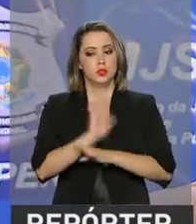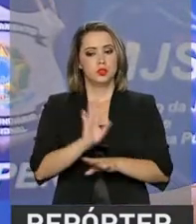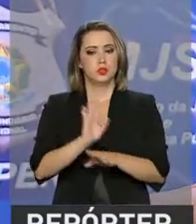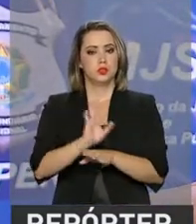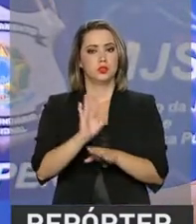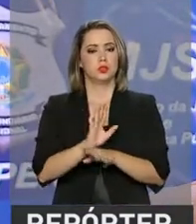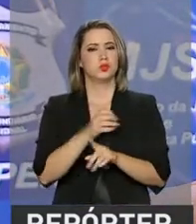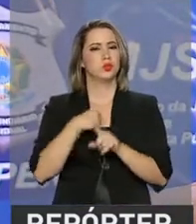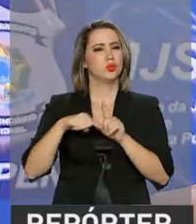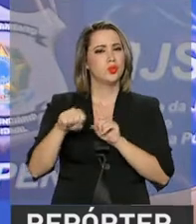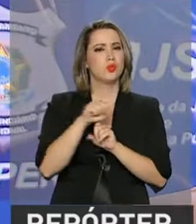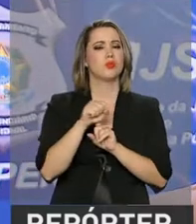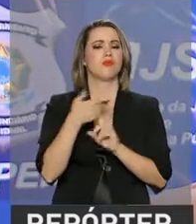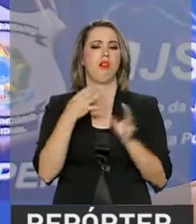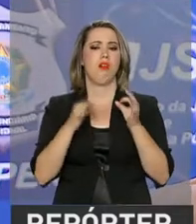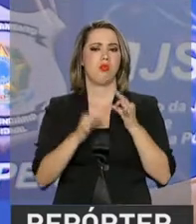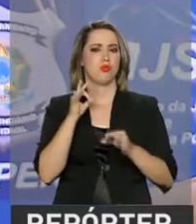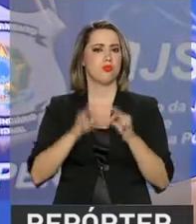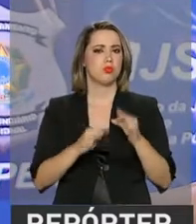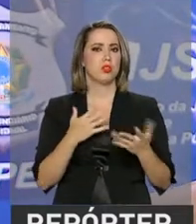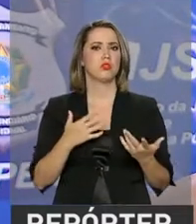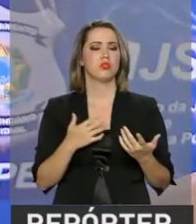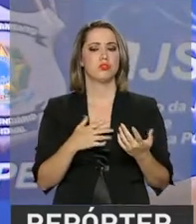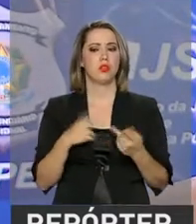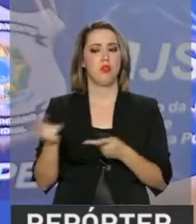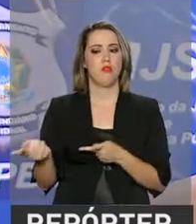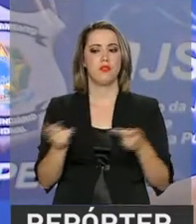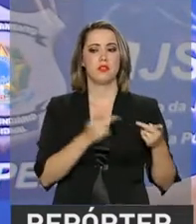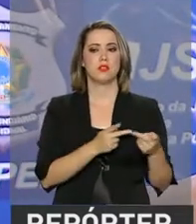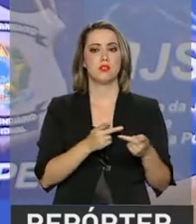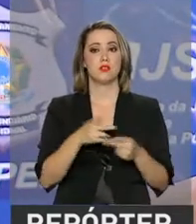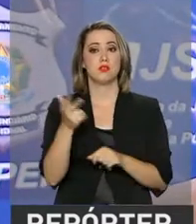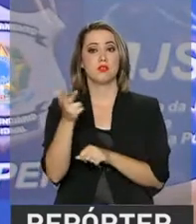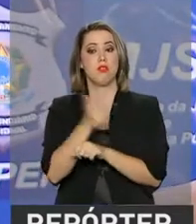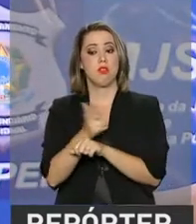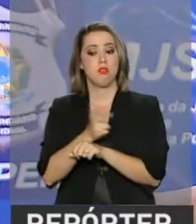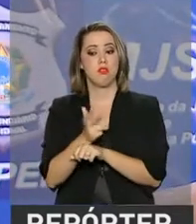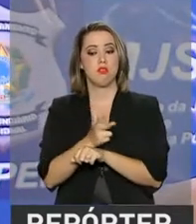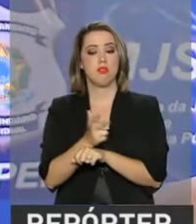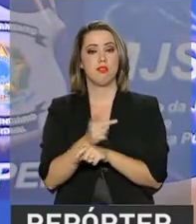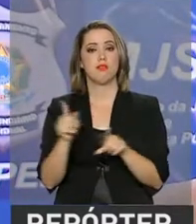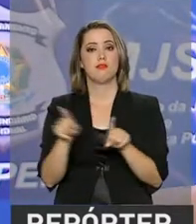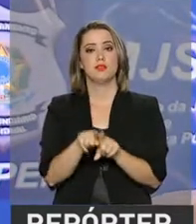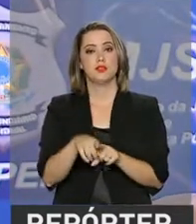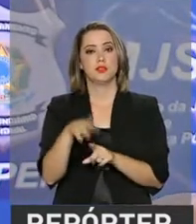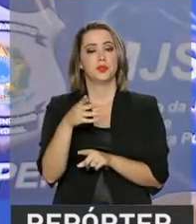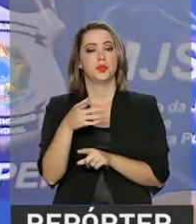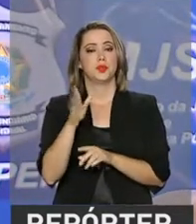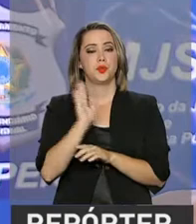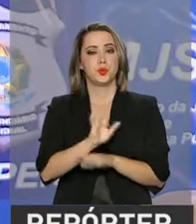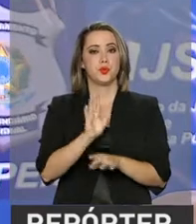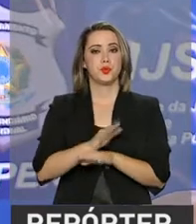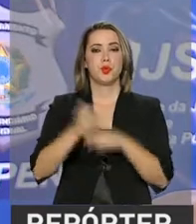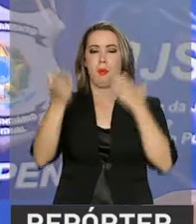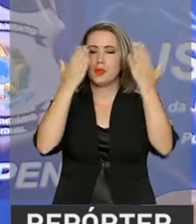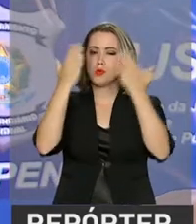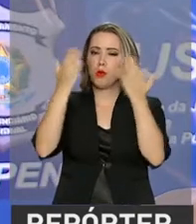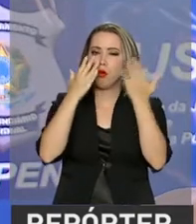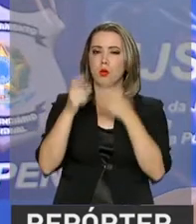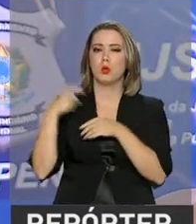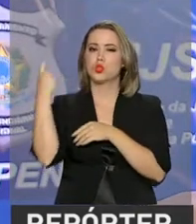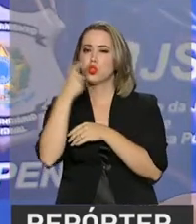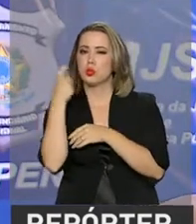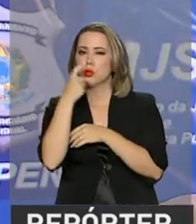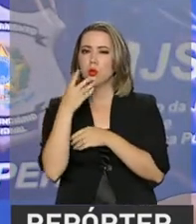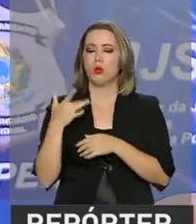envolvendo assistência jurídica é visita virtual assistência médico odontológica psicológica enfim todo